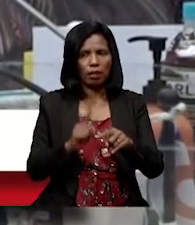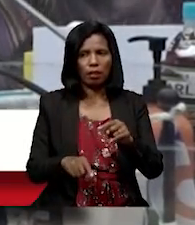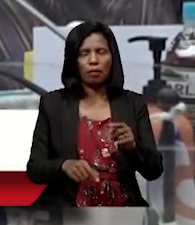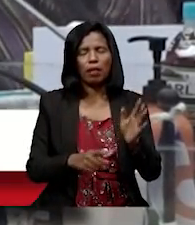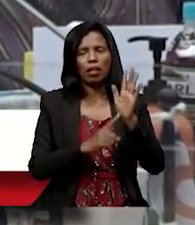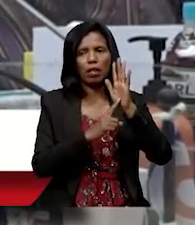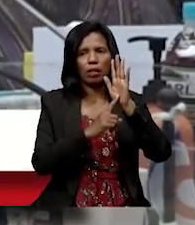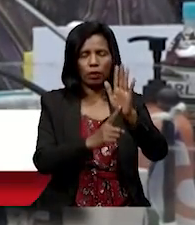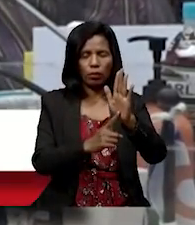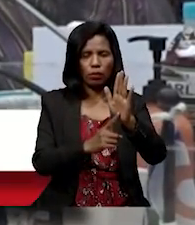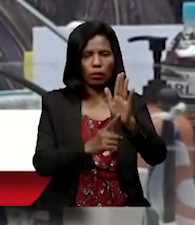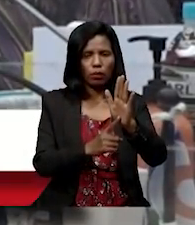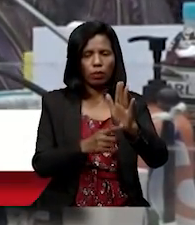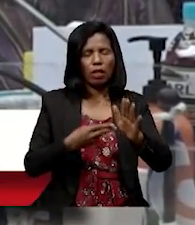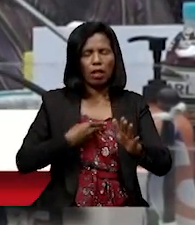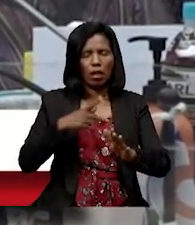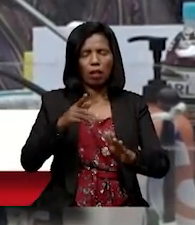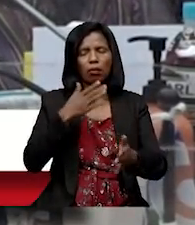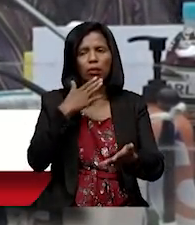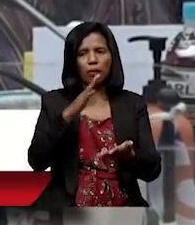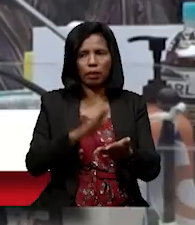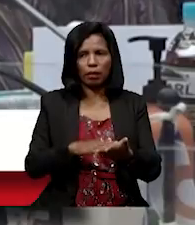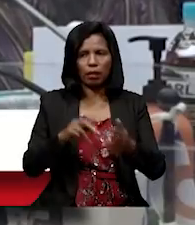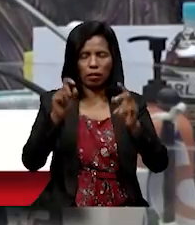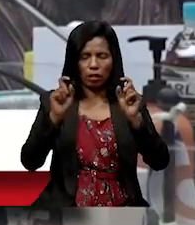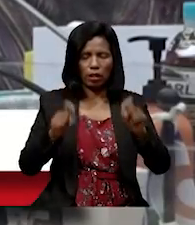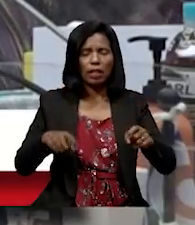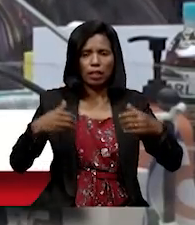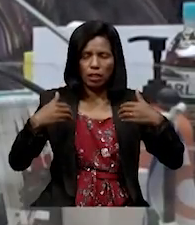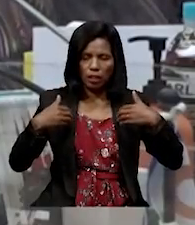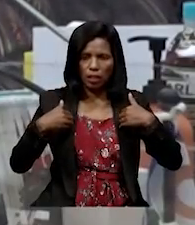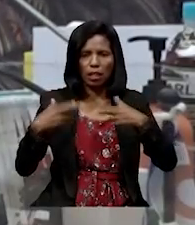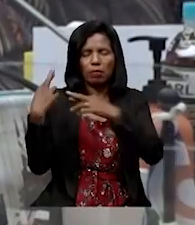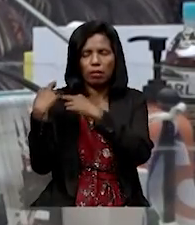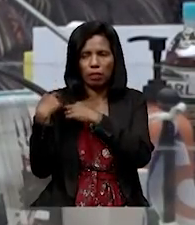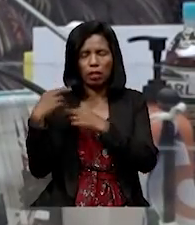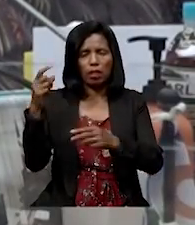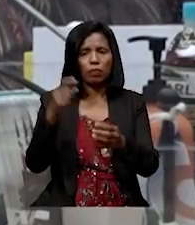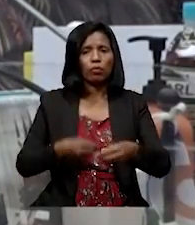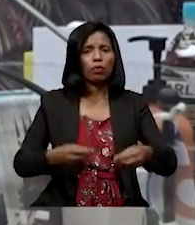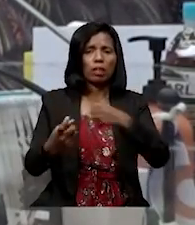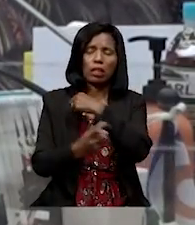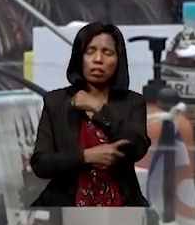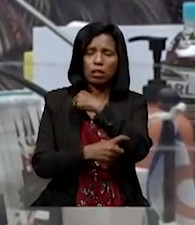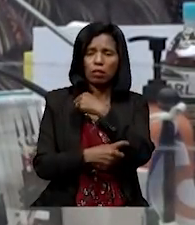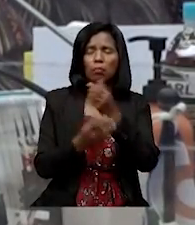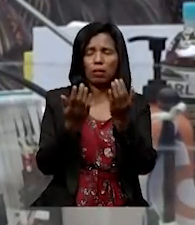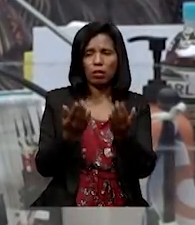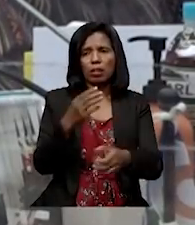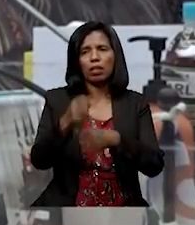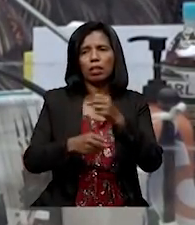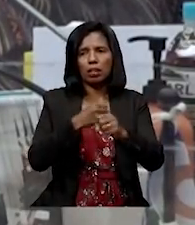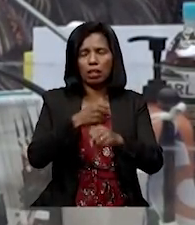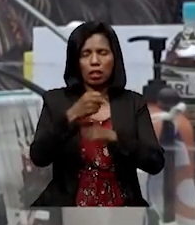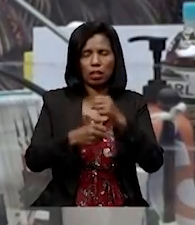tan al vandalismo tira ne. No tem que iha resolução ne razi, tau que era sanção nebe todan, atu tinan tinan estudante sira